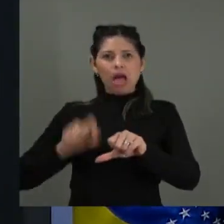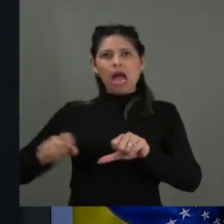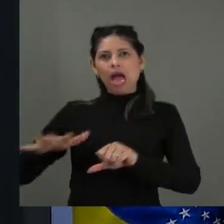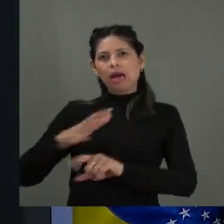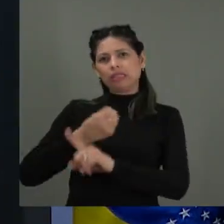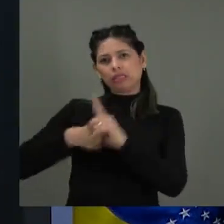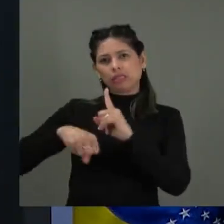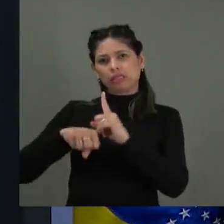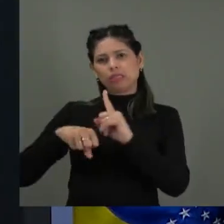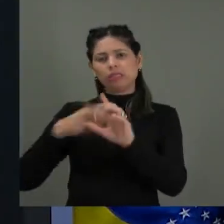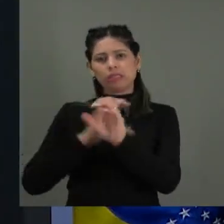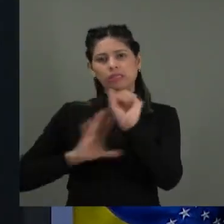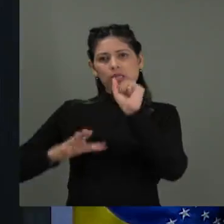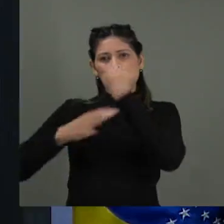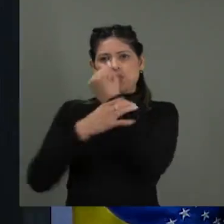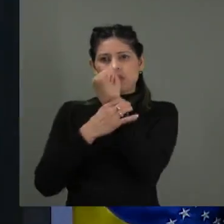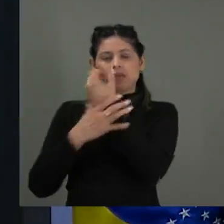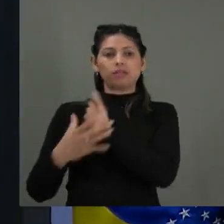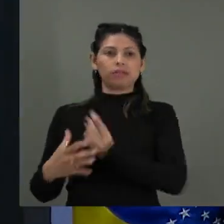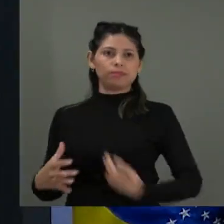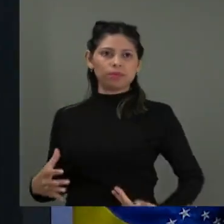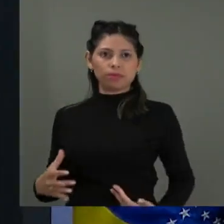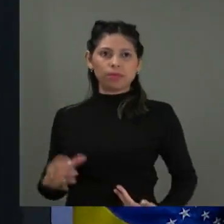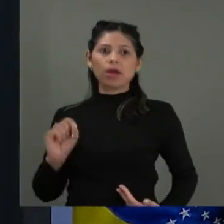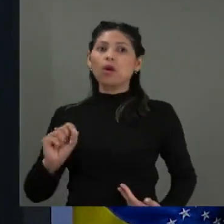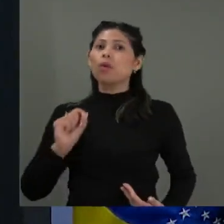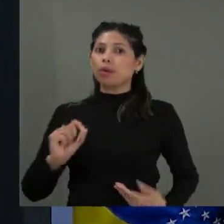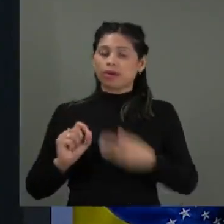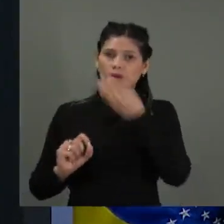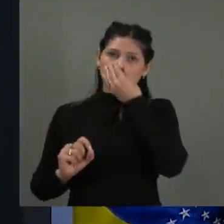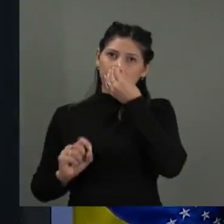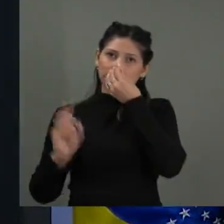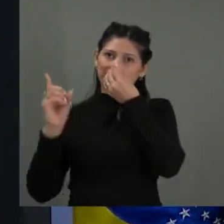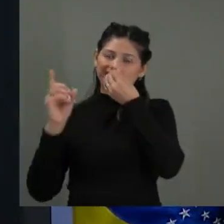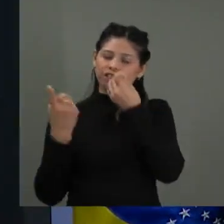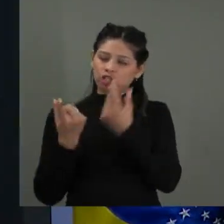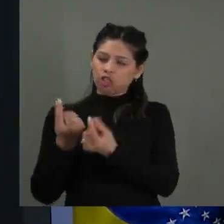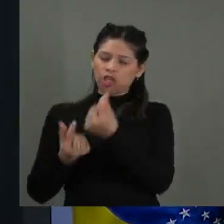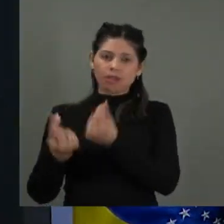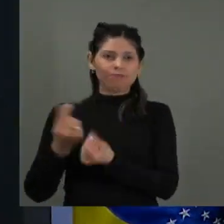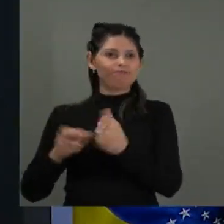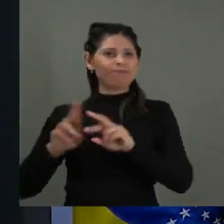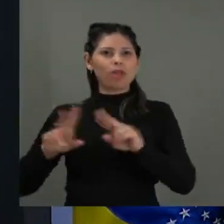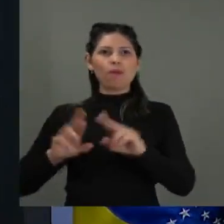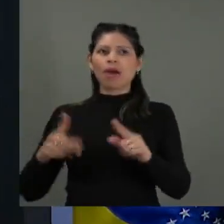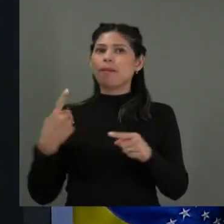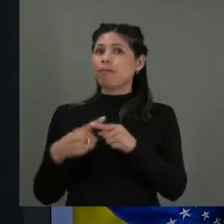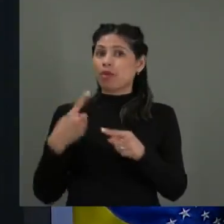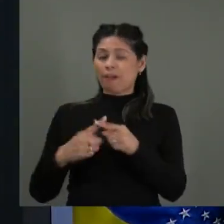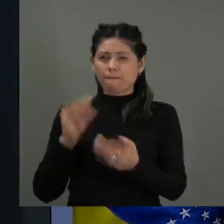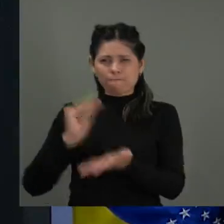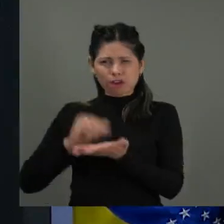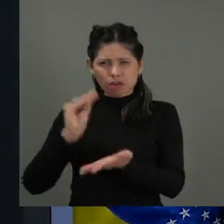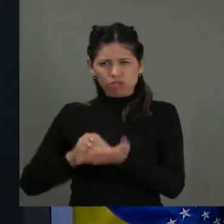é por falta de dinheiro que a crise não é enfrentada. Diga-se de passagem, não é falta de